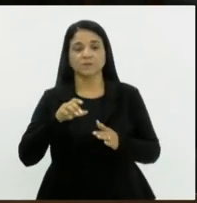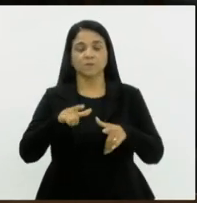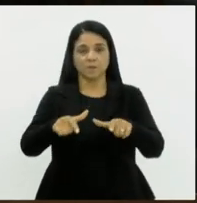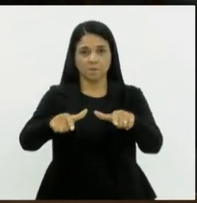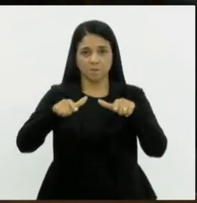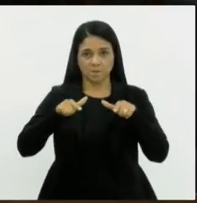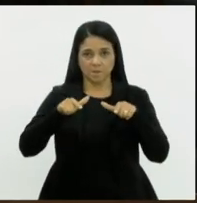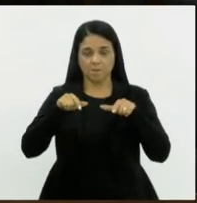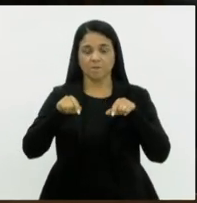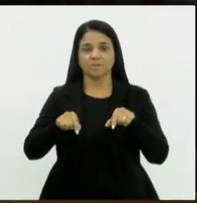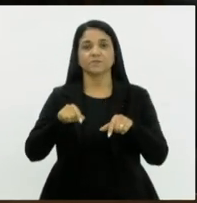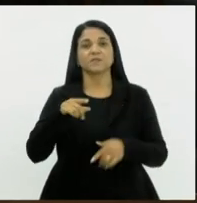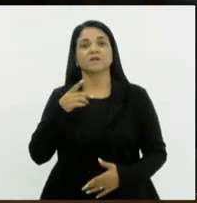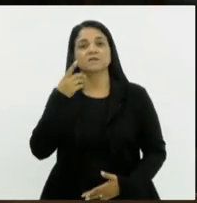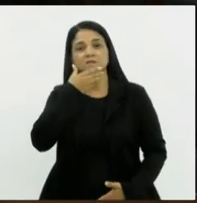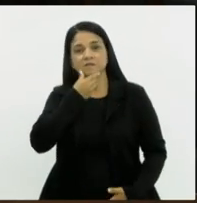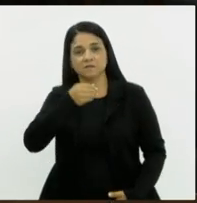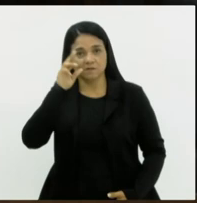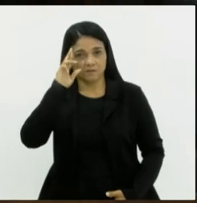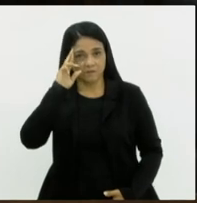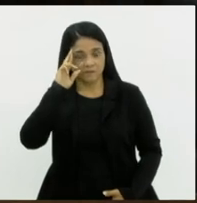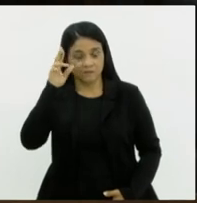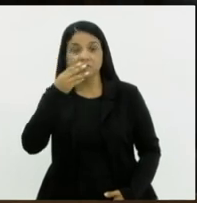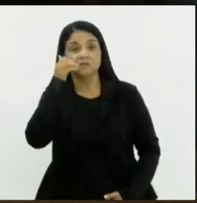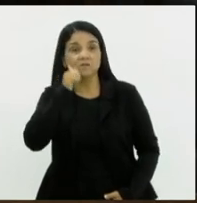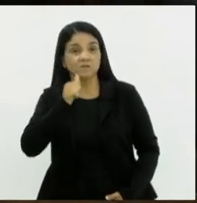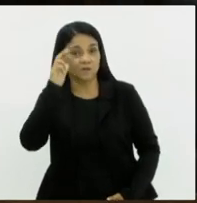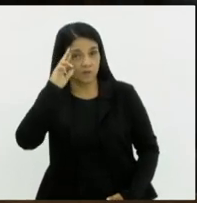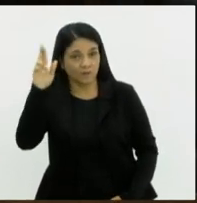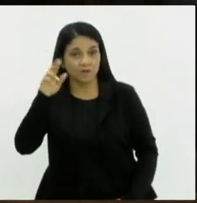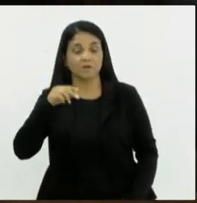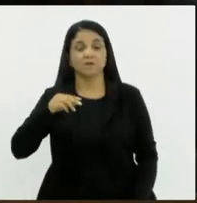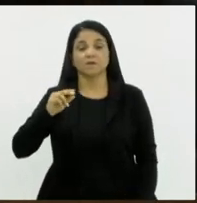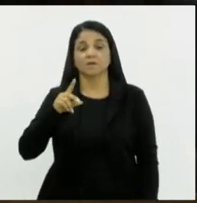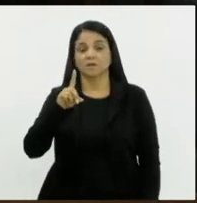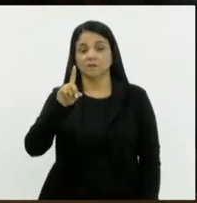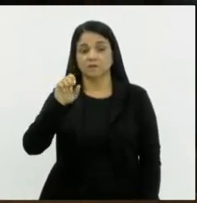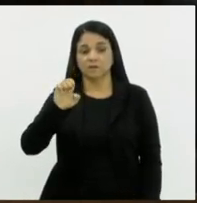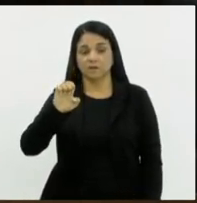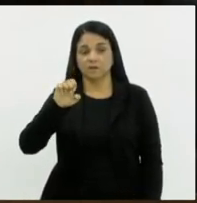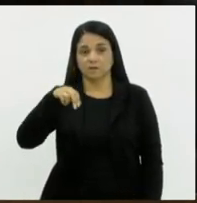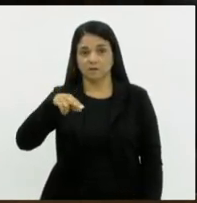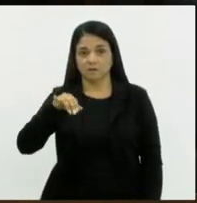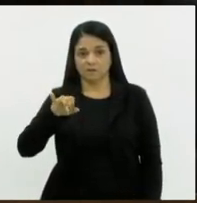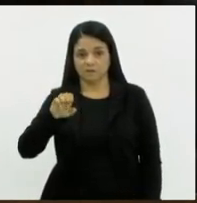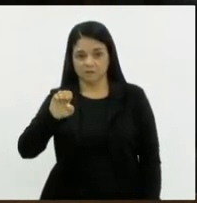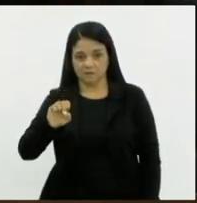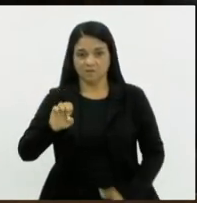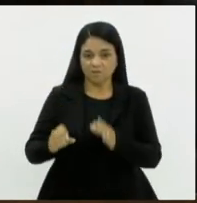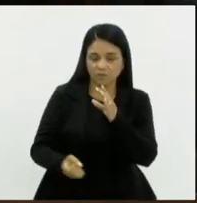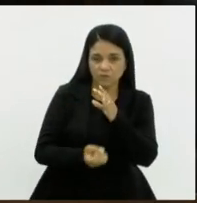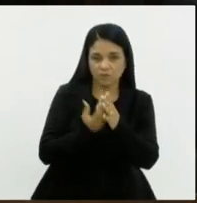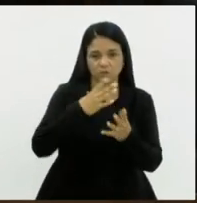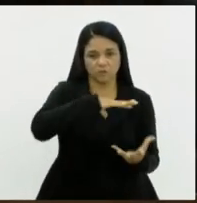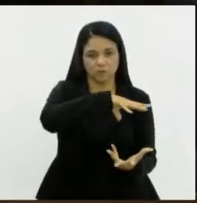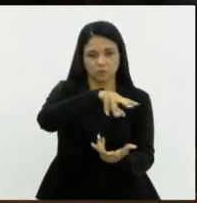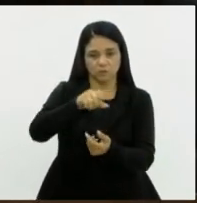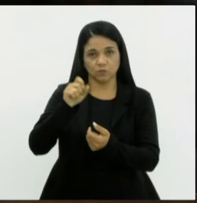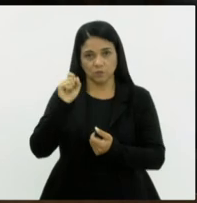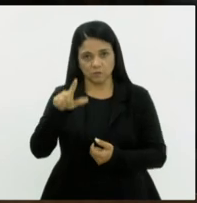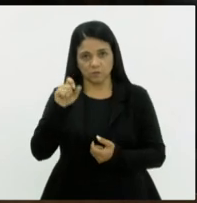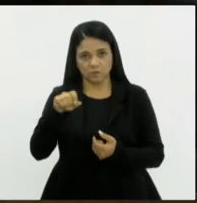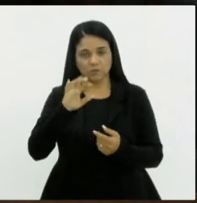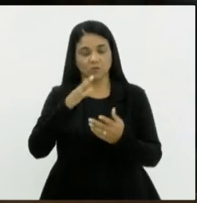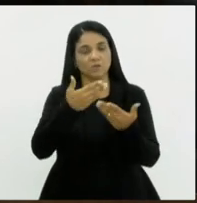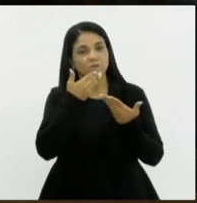senhora Denise Frossá Aragão, fundadora do Mundo Azul. Solicito ao cerimonial